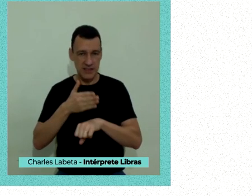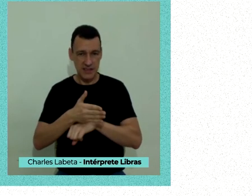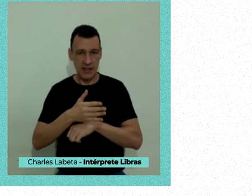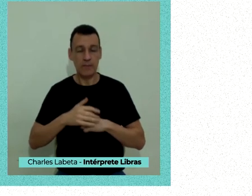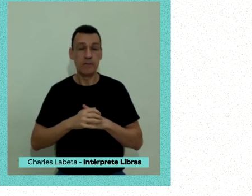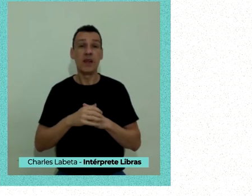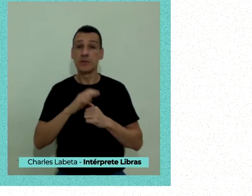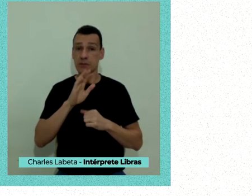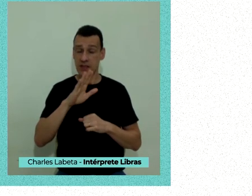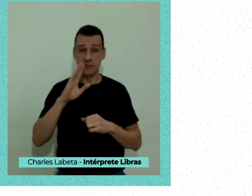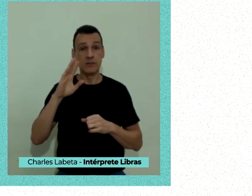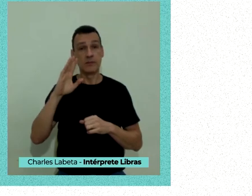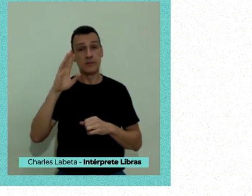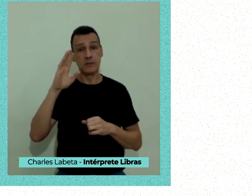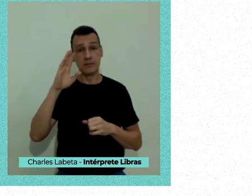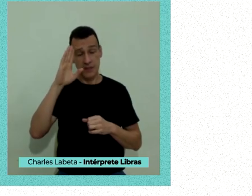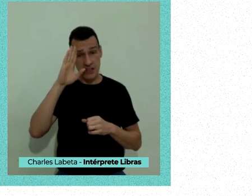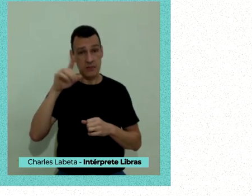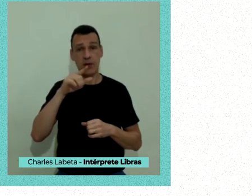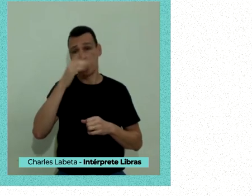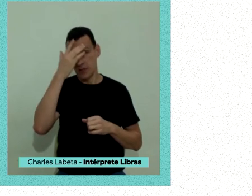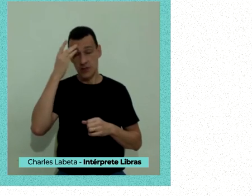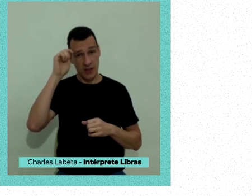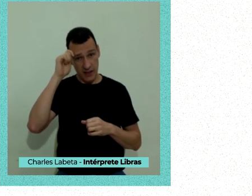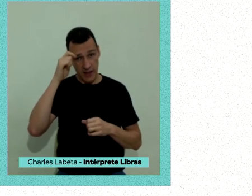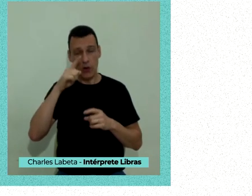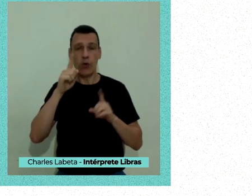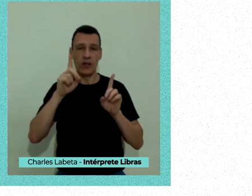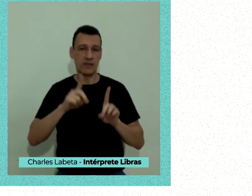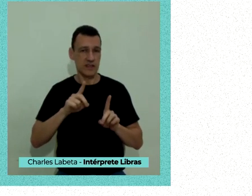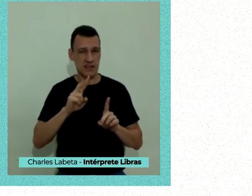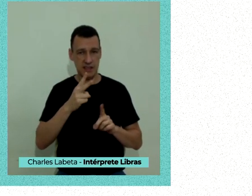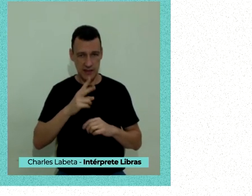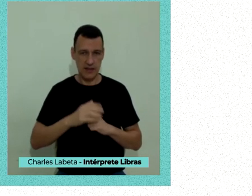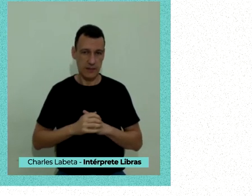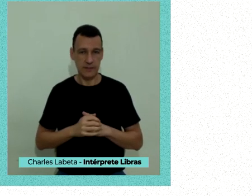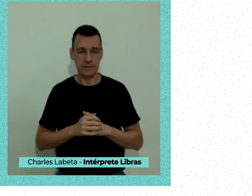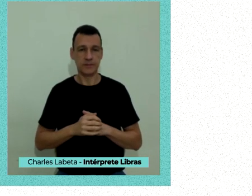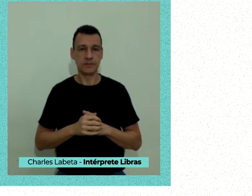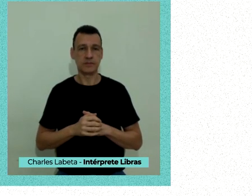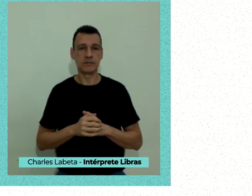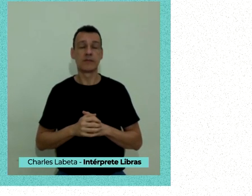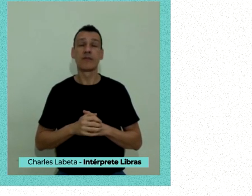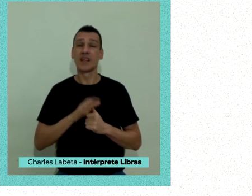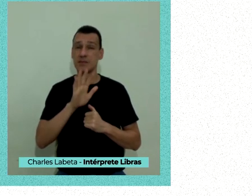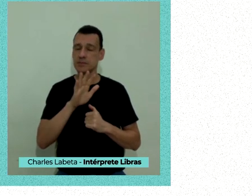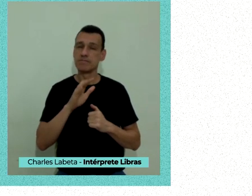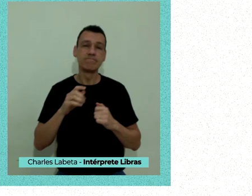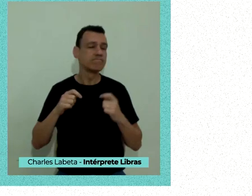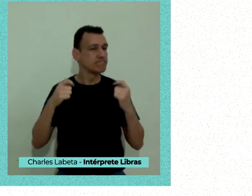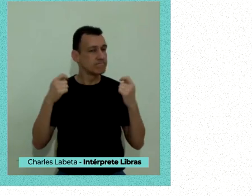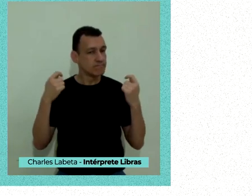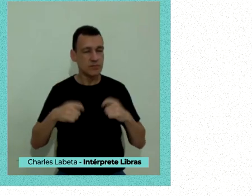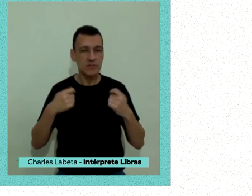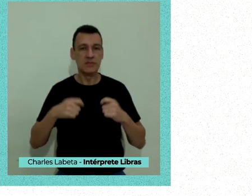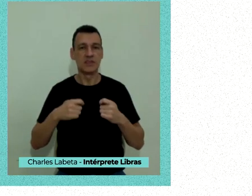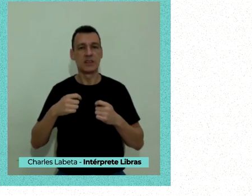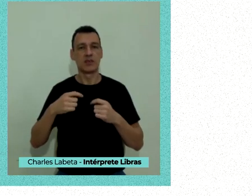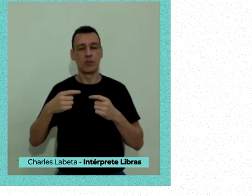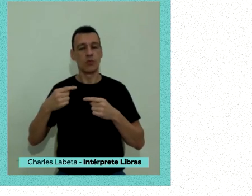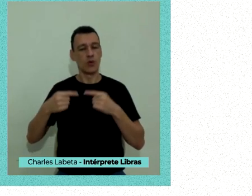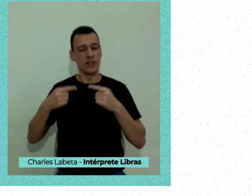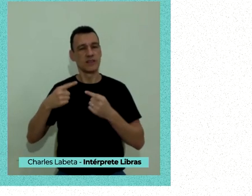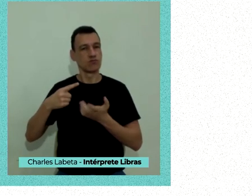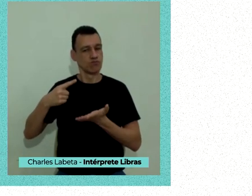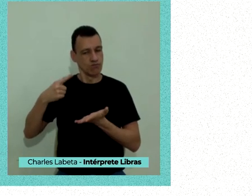negras e pessoas com deficiências. Além disso, a gente precisa ter um compromisso político de romper com